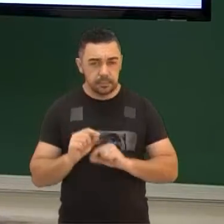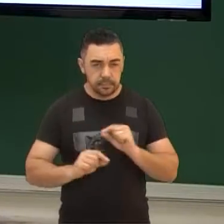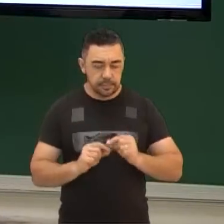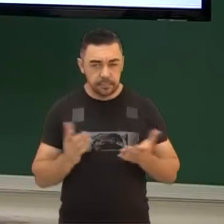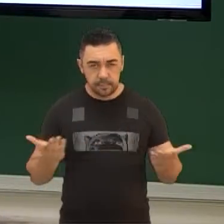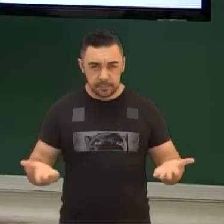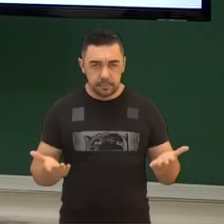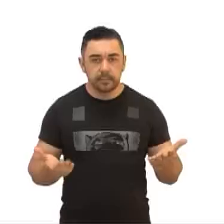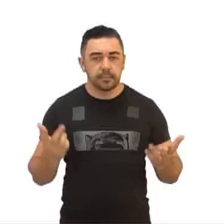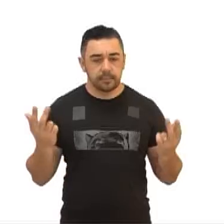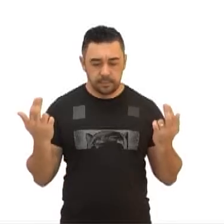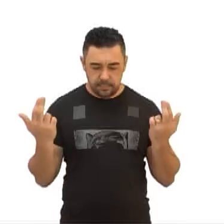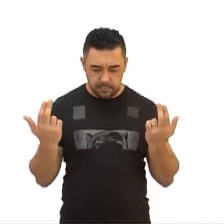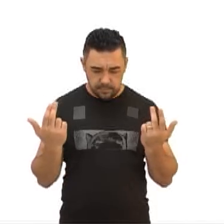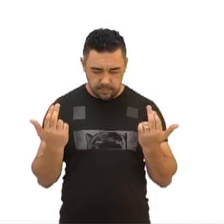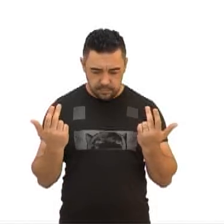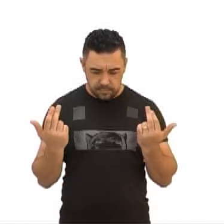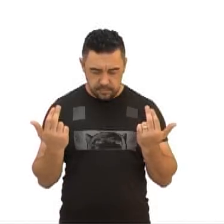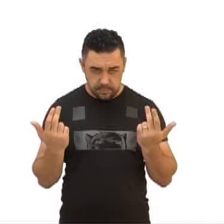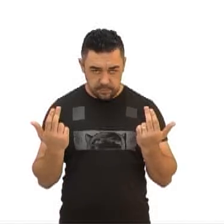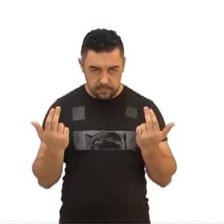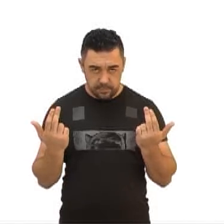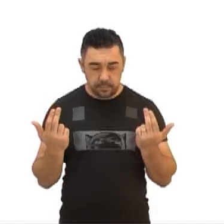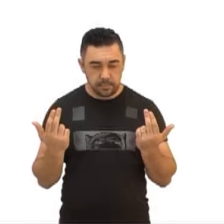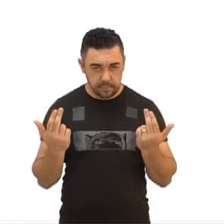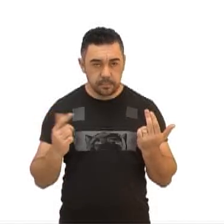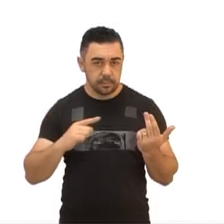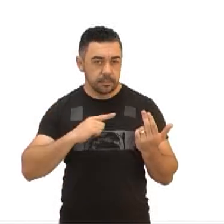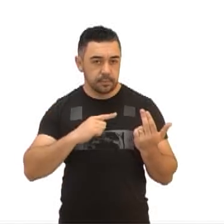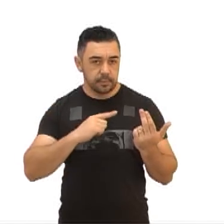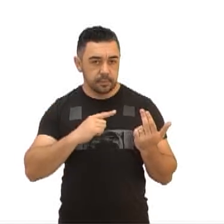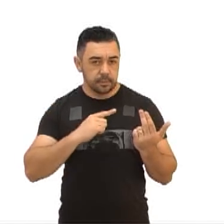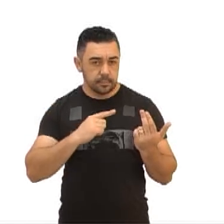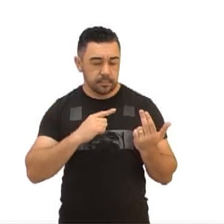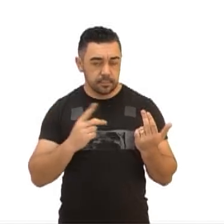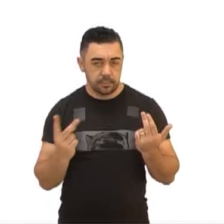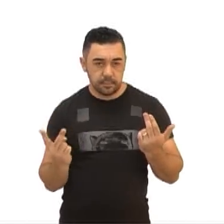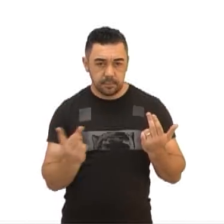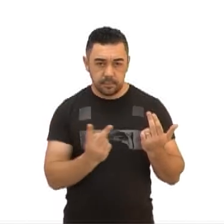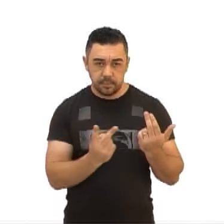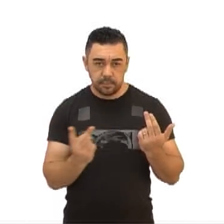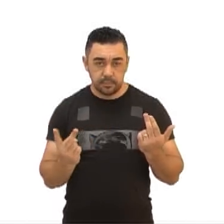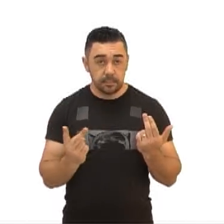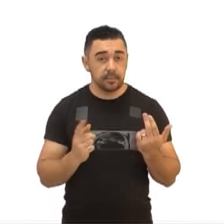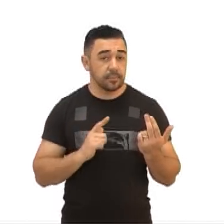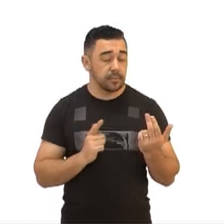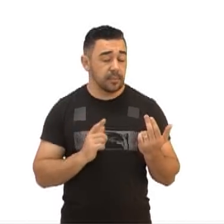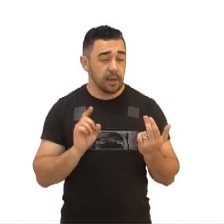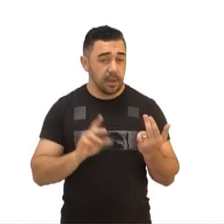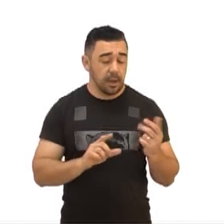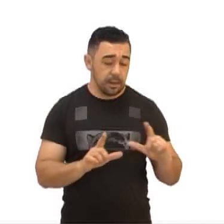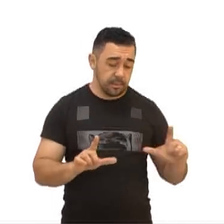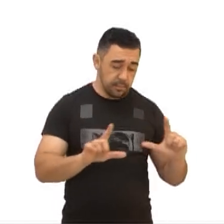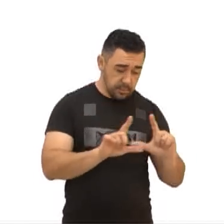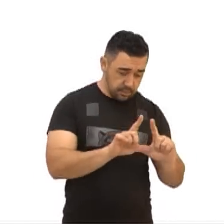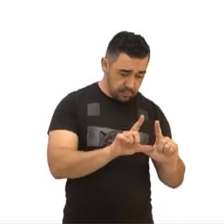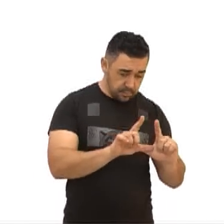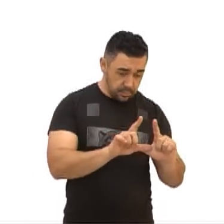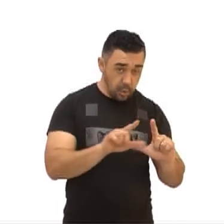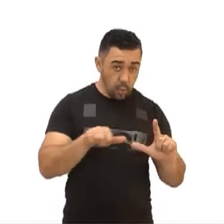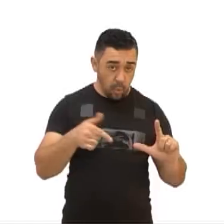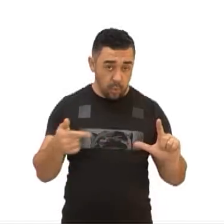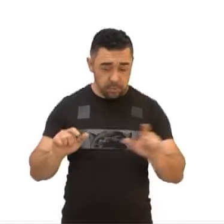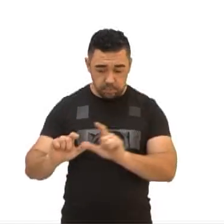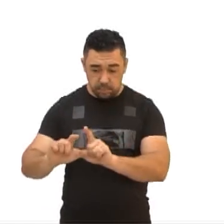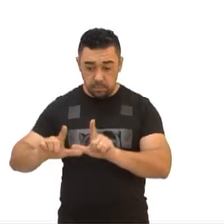as figuras são semelhantes, estão, né, apenas representadas em tamanhos diferentes, tá